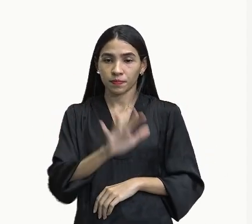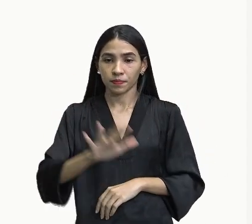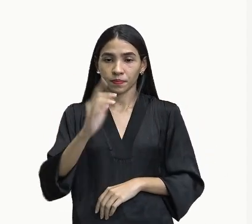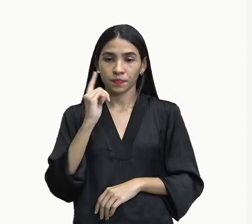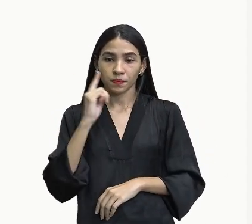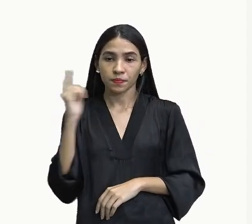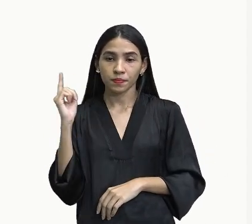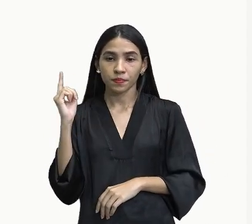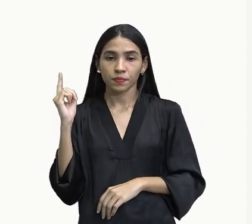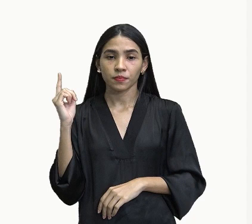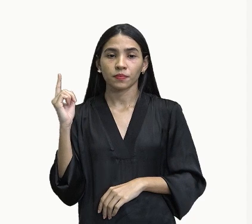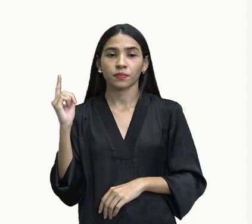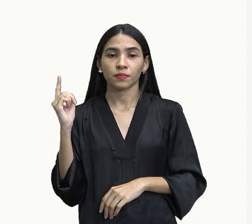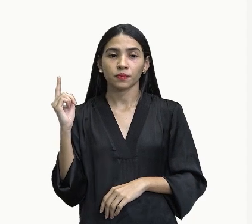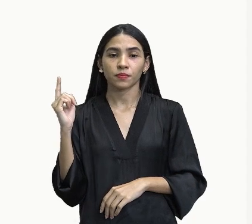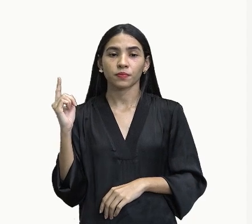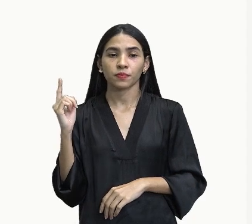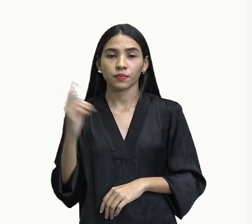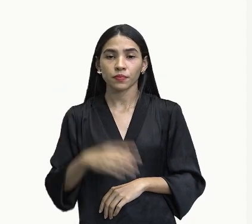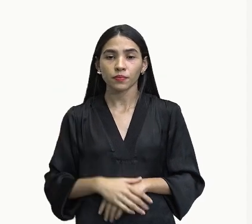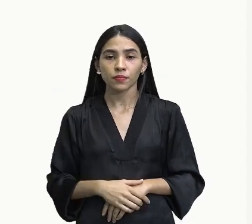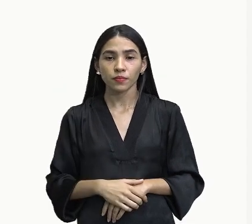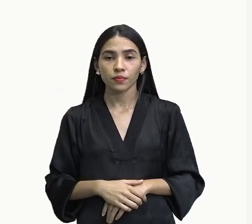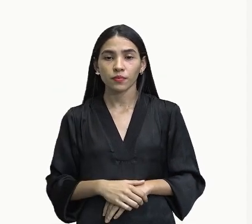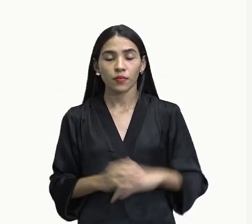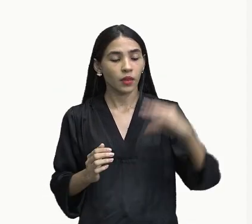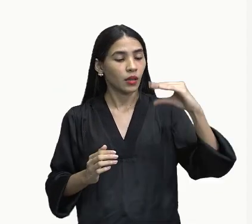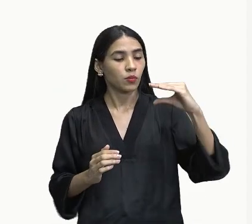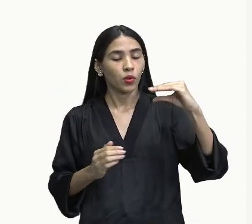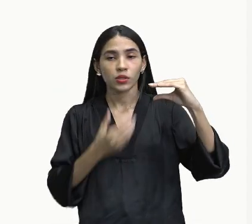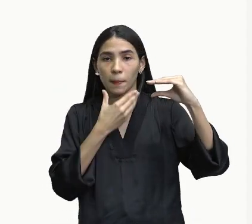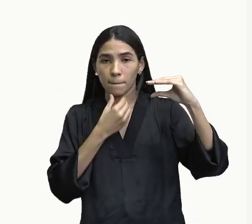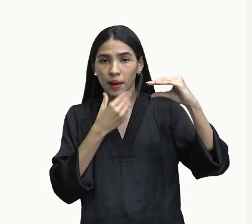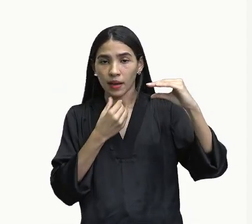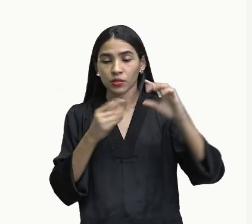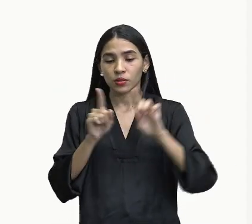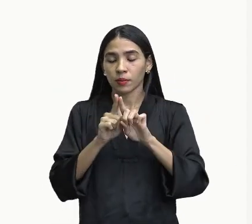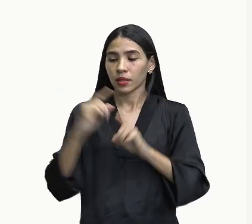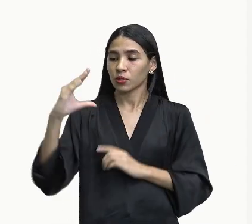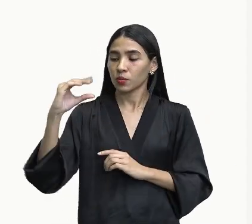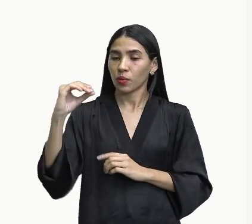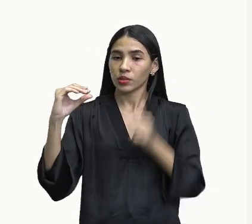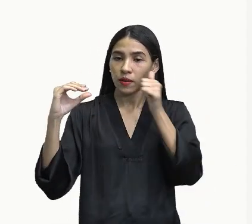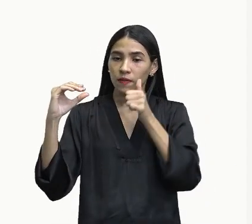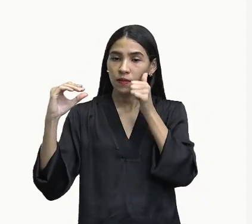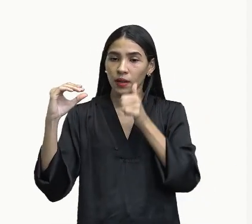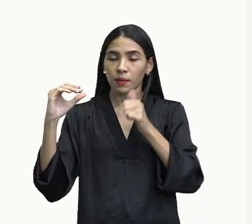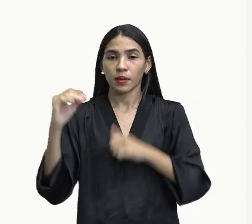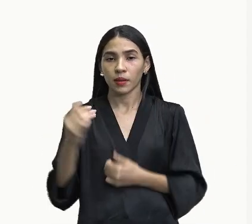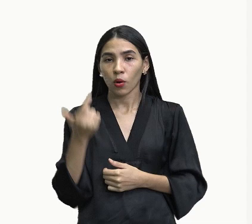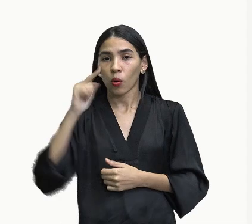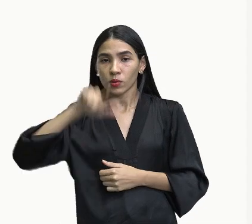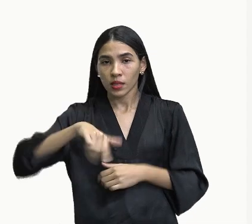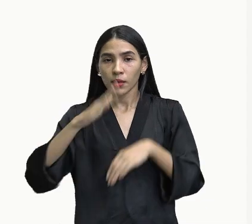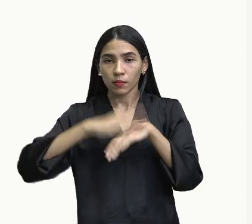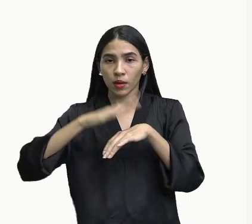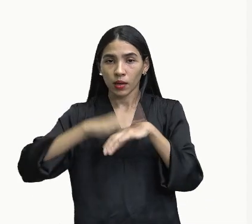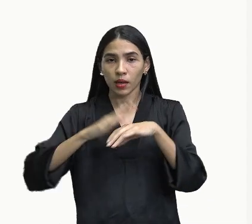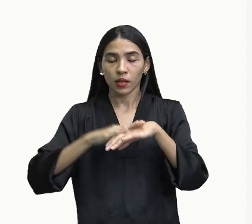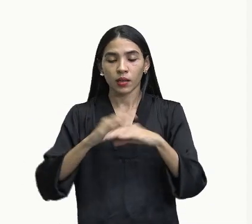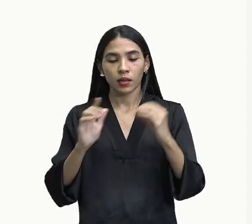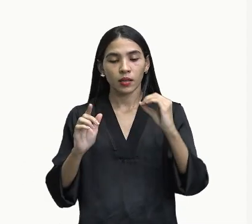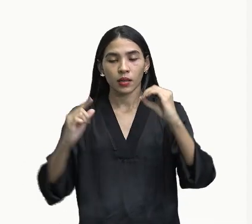Nós temos aqui a esponja macho, a esponja fêmea, eles vão produzir gametas